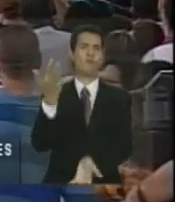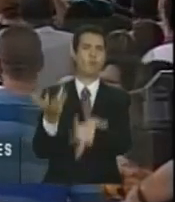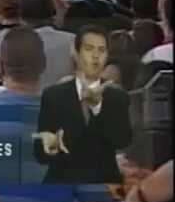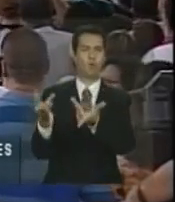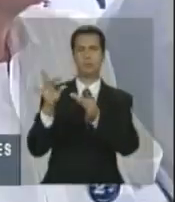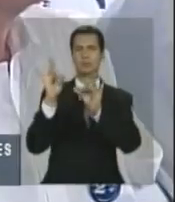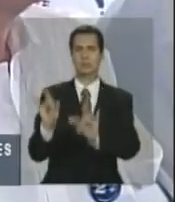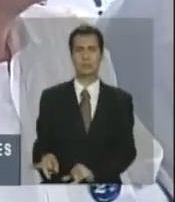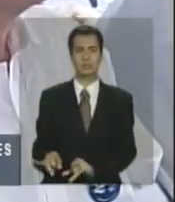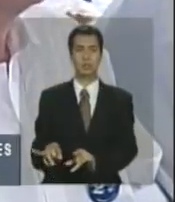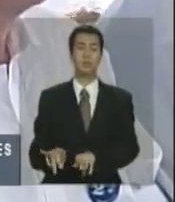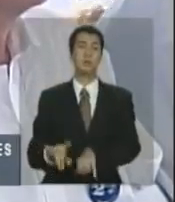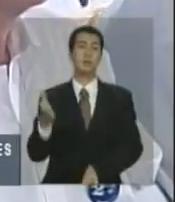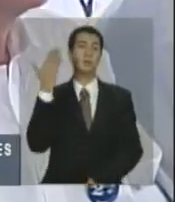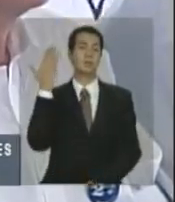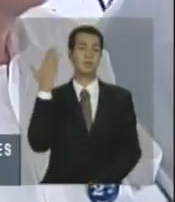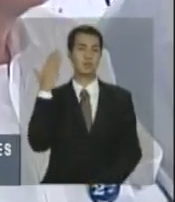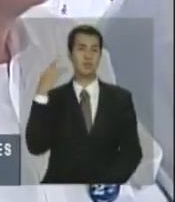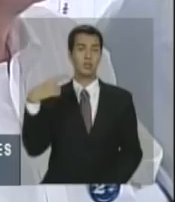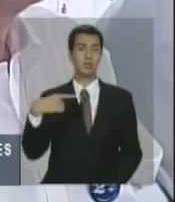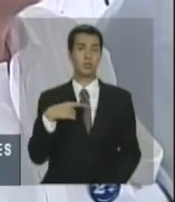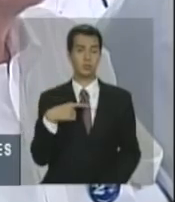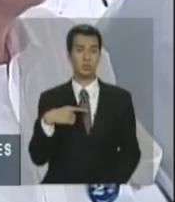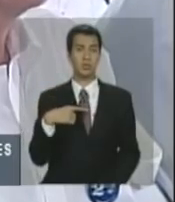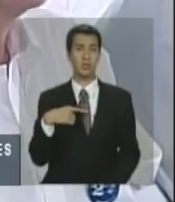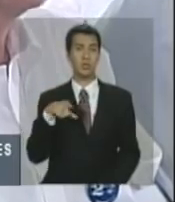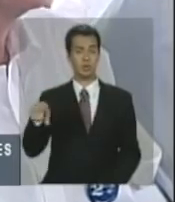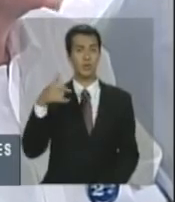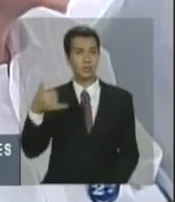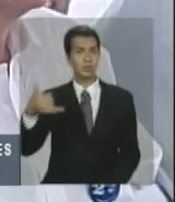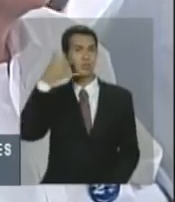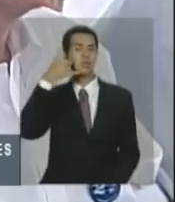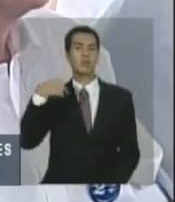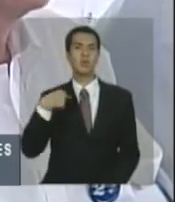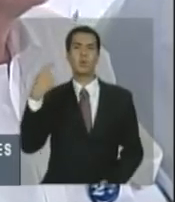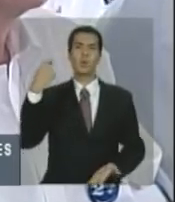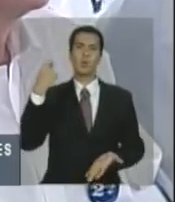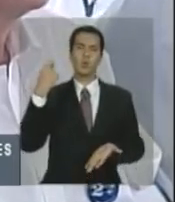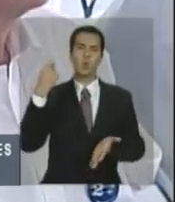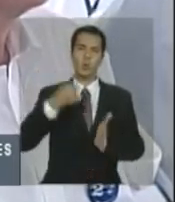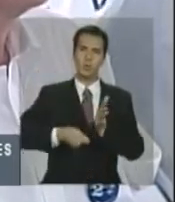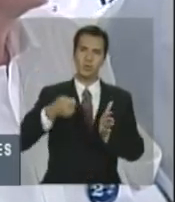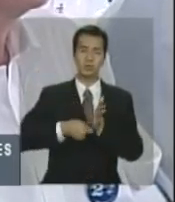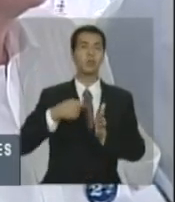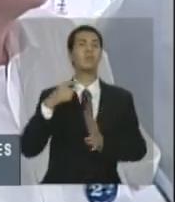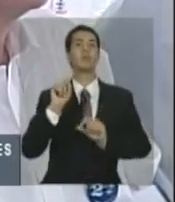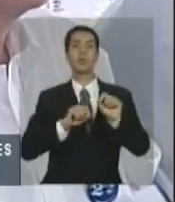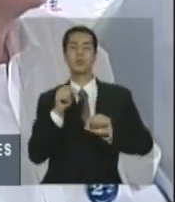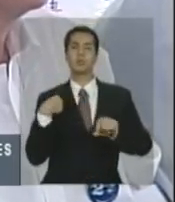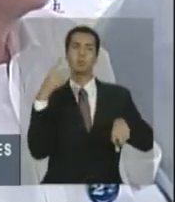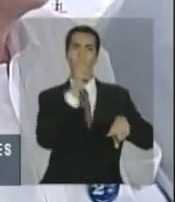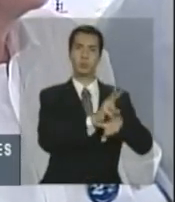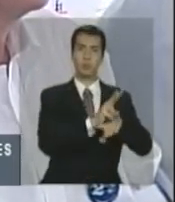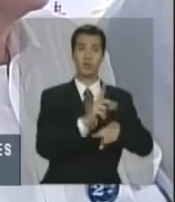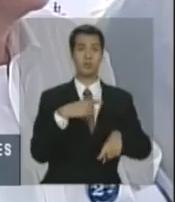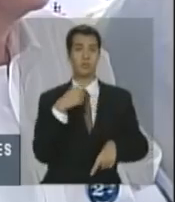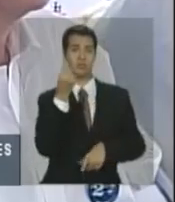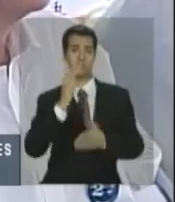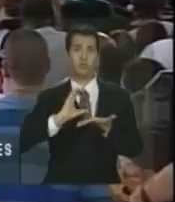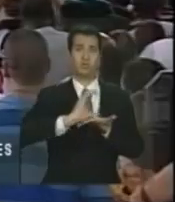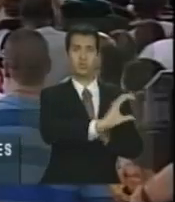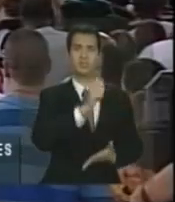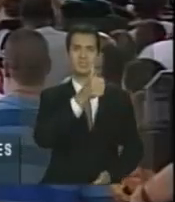disse: Sérgio, isso é uma obrigação da prefeitura, eu vou assumir esse hospital. Está botando lá mais de 100 milhões de reais em